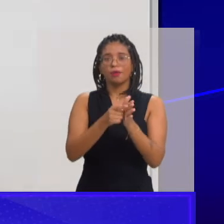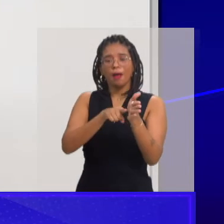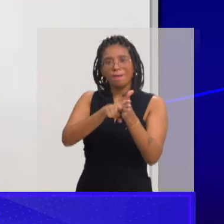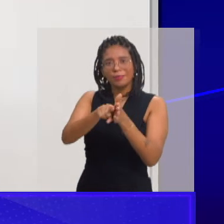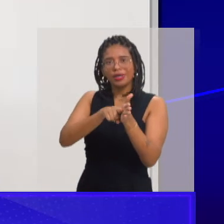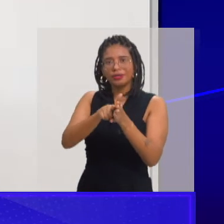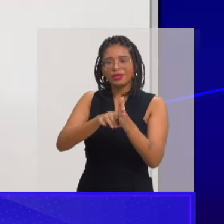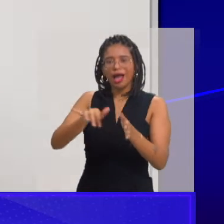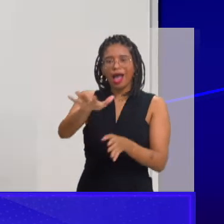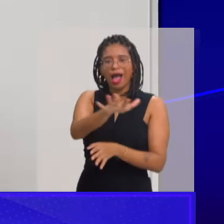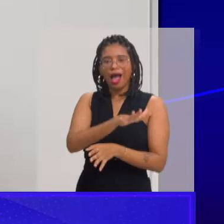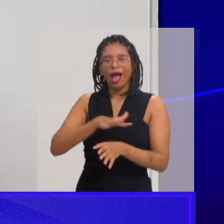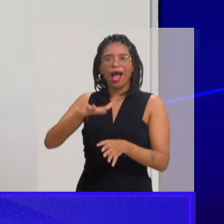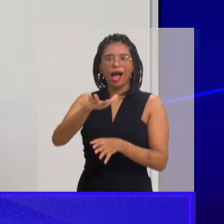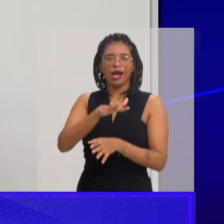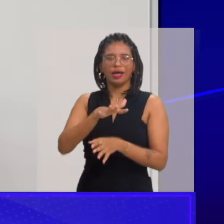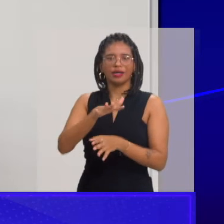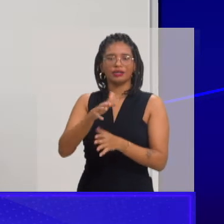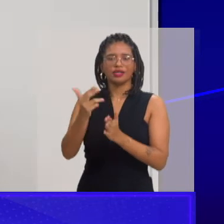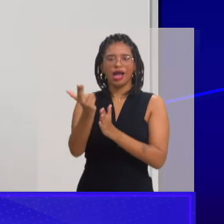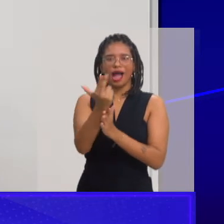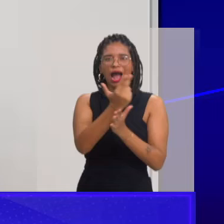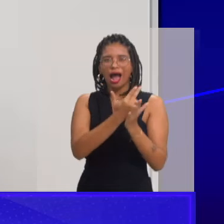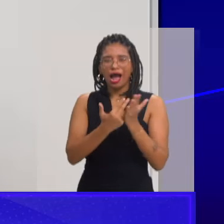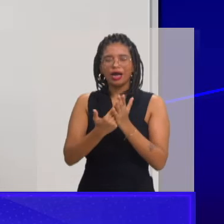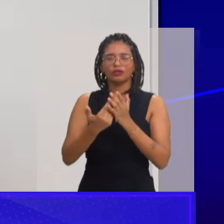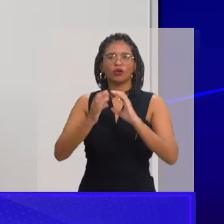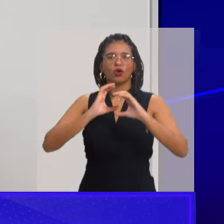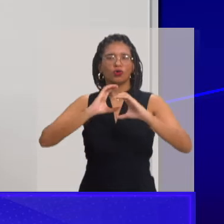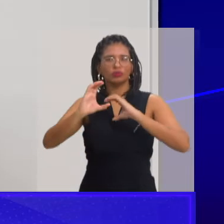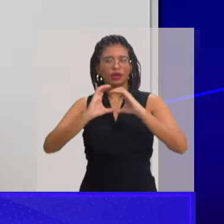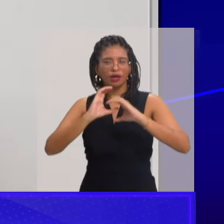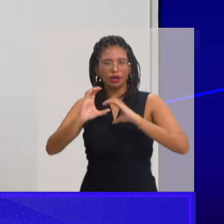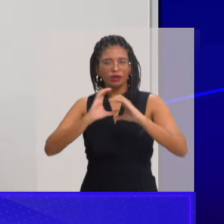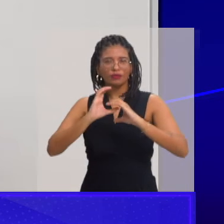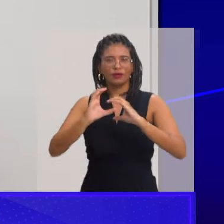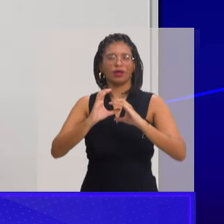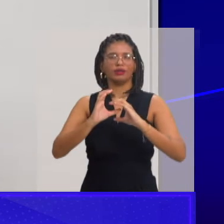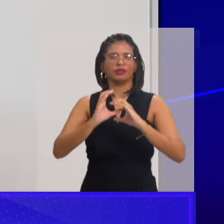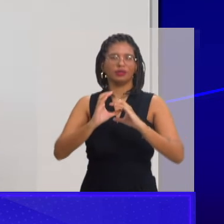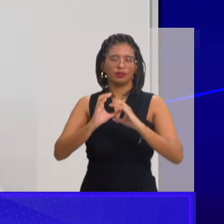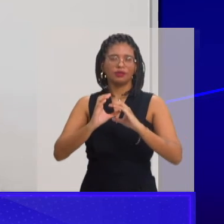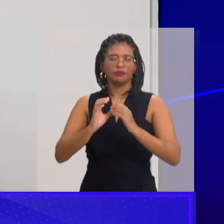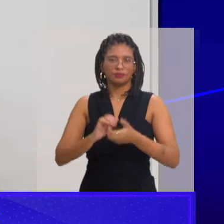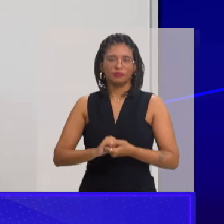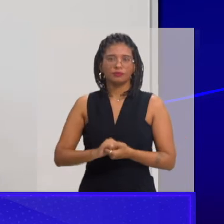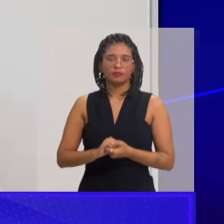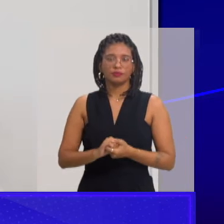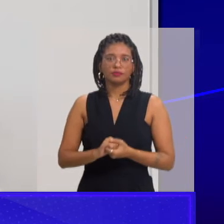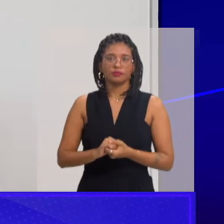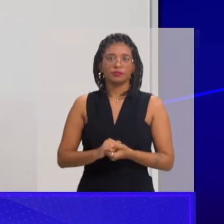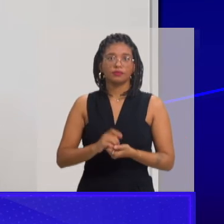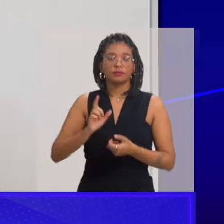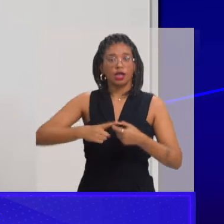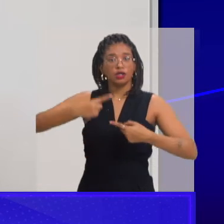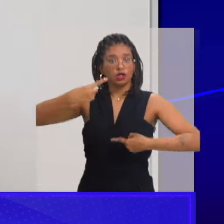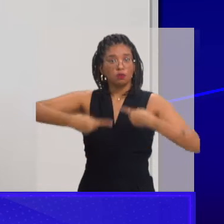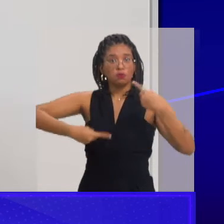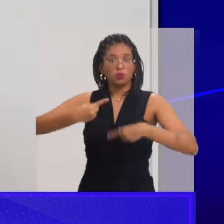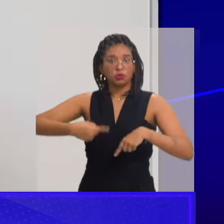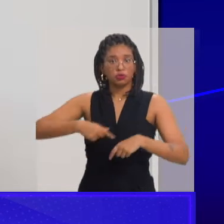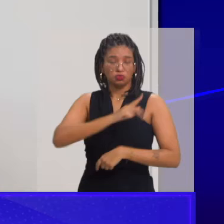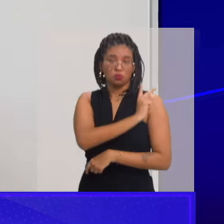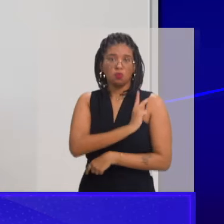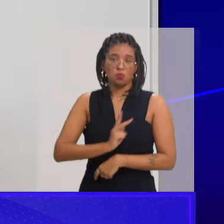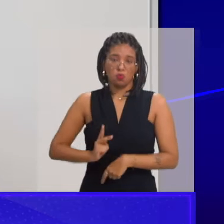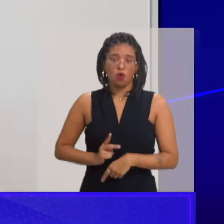os bastidores quanto frente das câmeras. Eu continuo com projetos de arte. Minha pesquisa é voltada